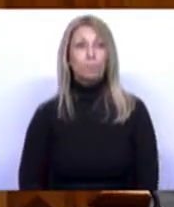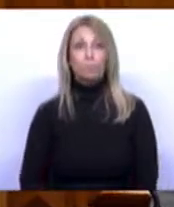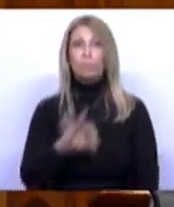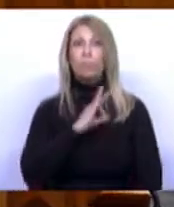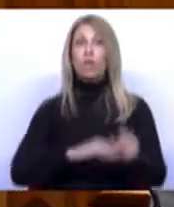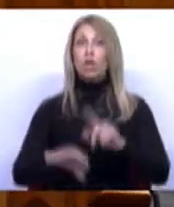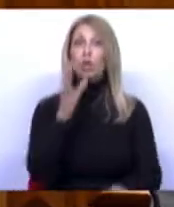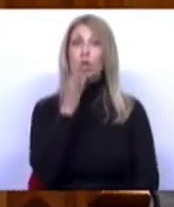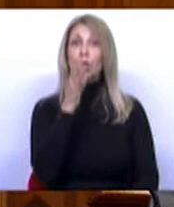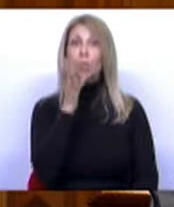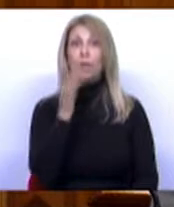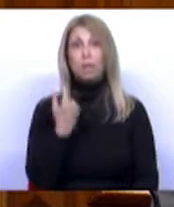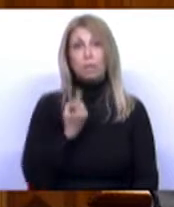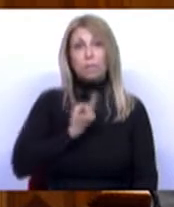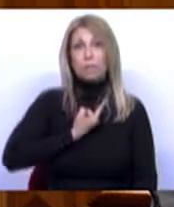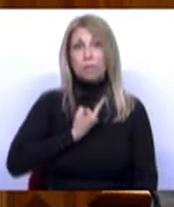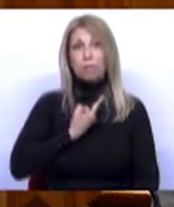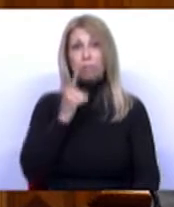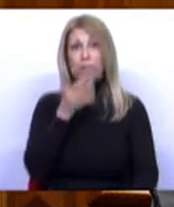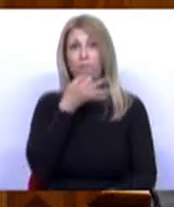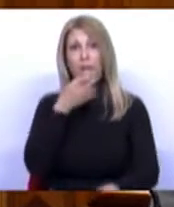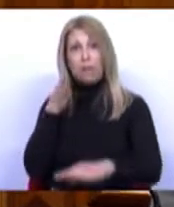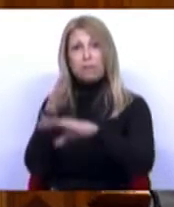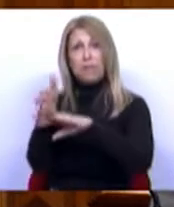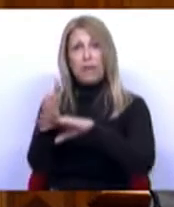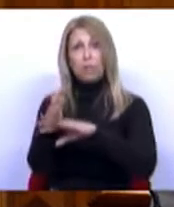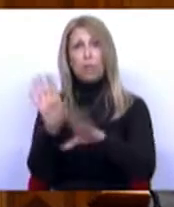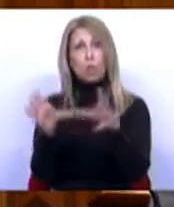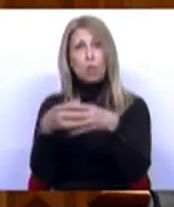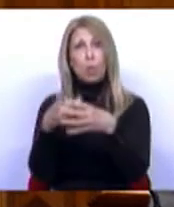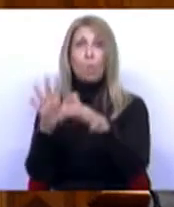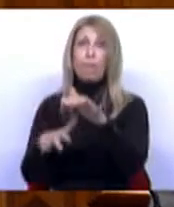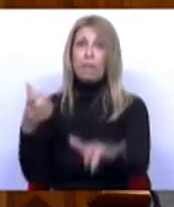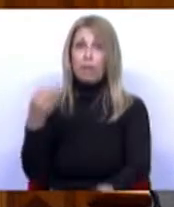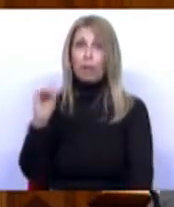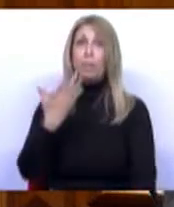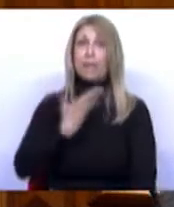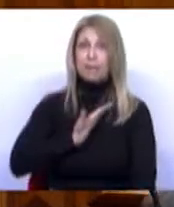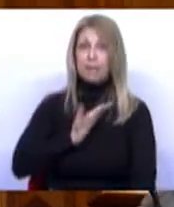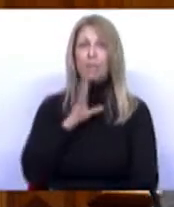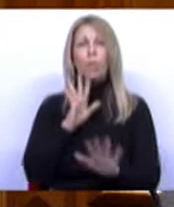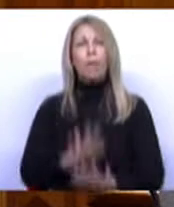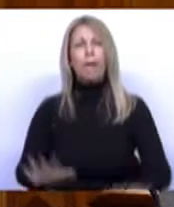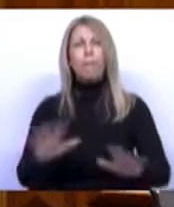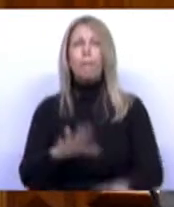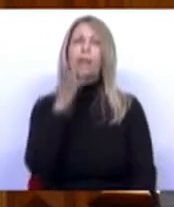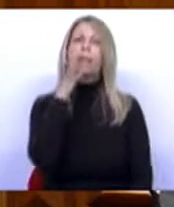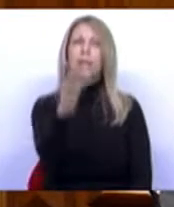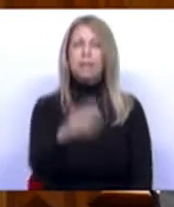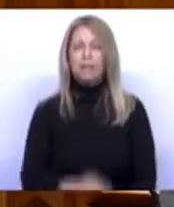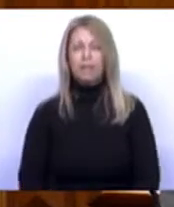Senhores deputados, tenho que me dirigir diretamente ao Grupo Parlamentar do PSD para, com serenidade, dizer o seguinte.